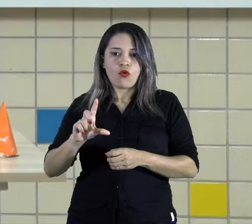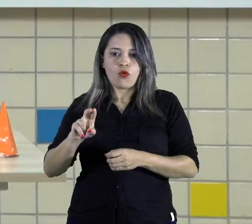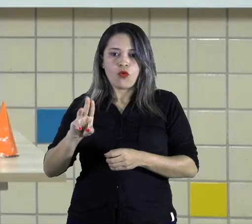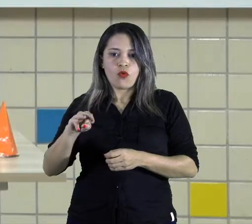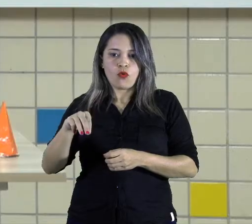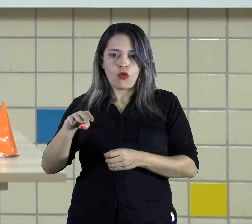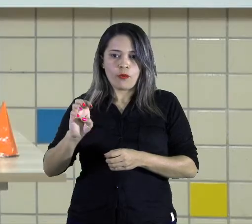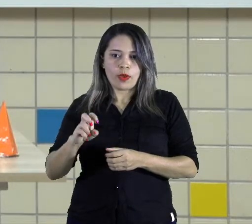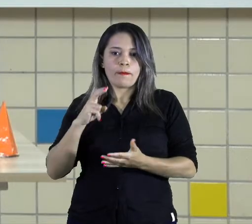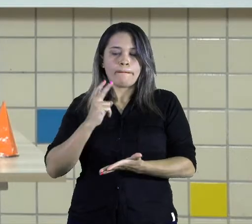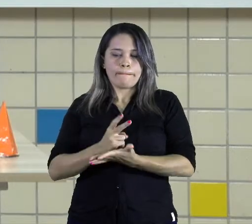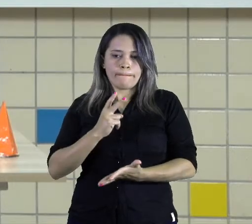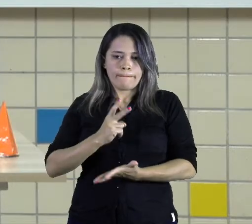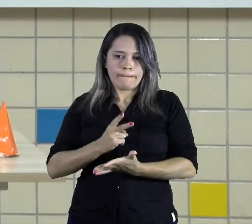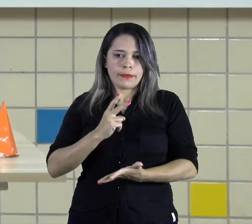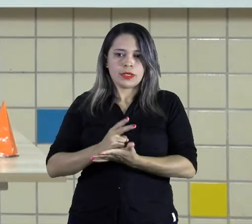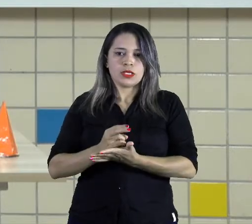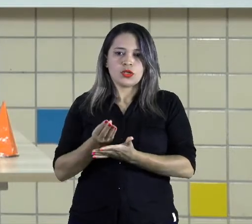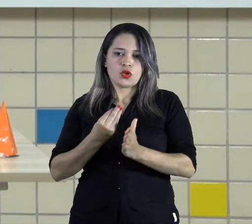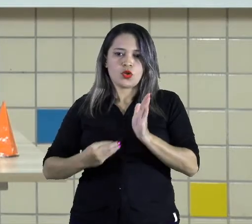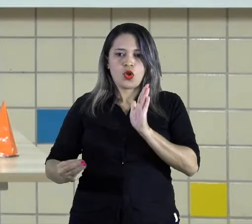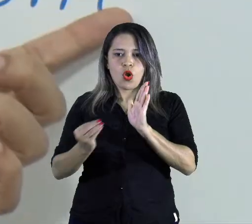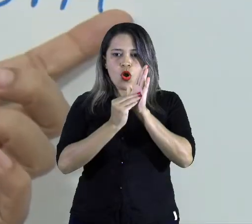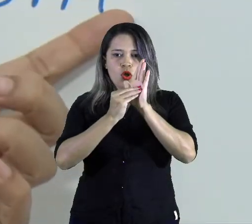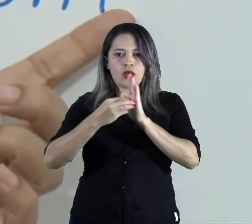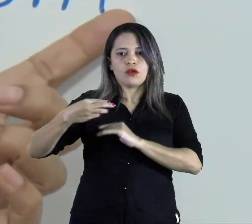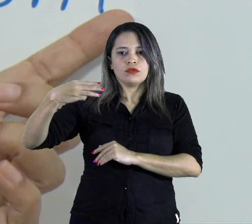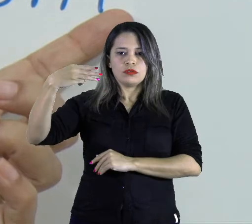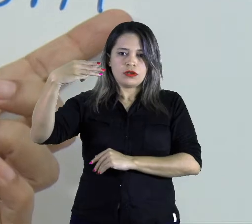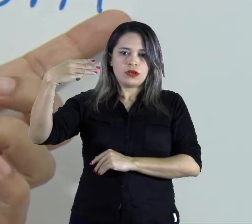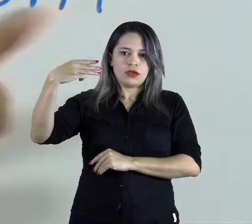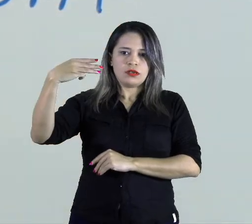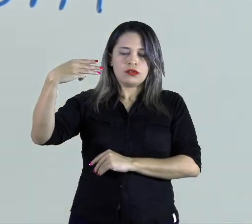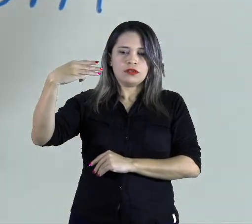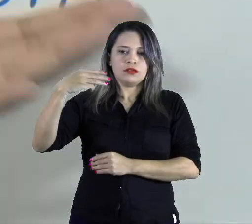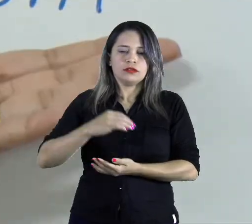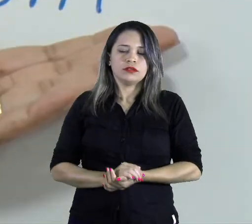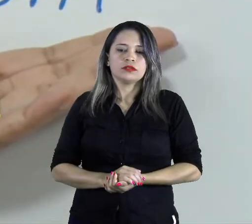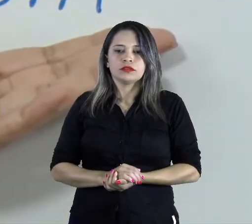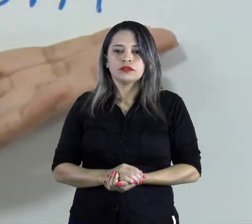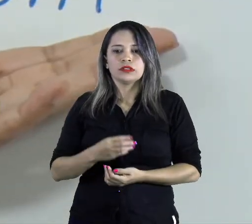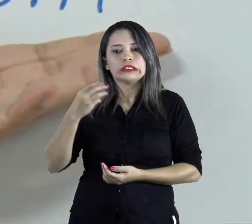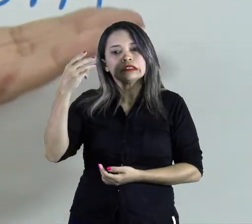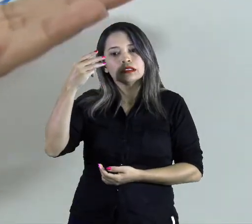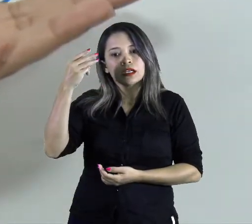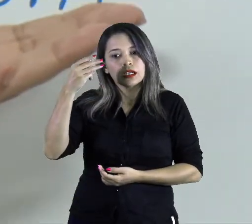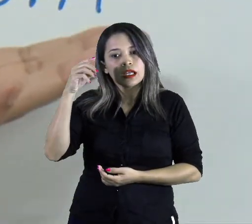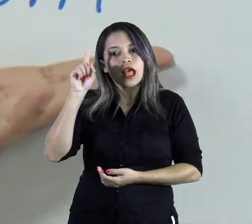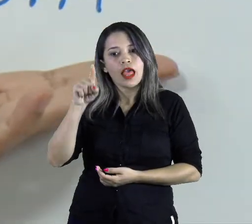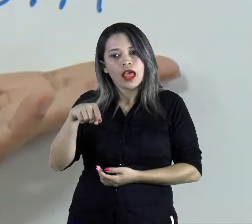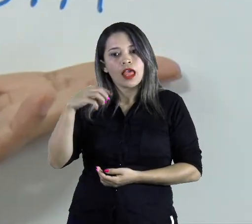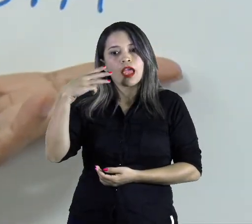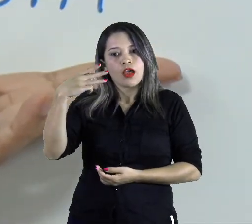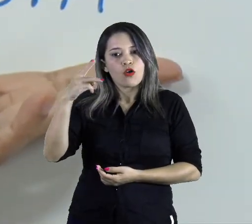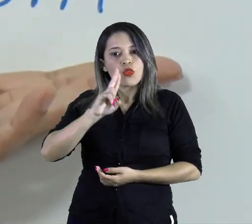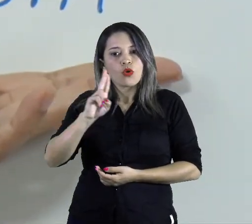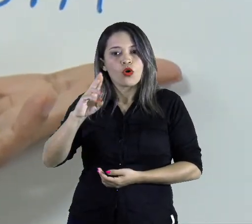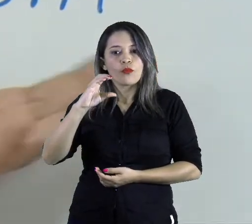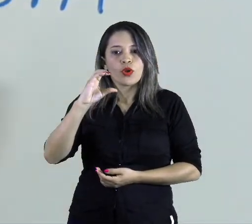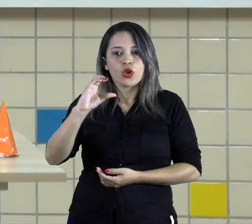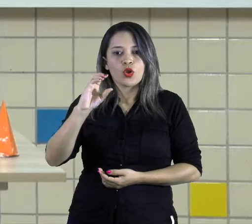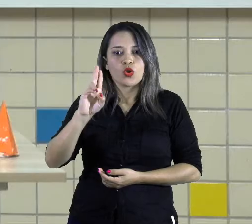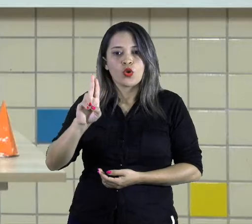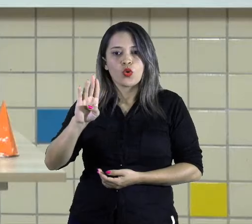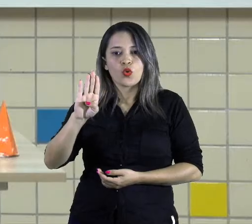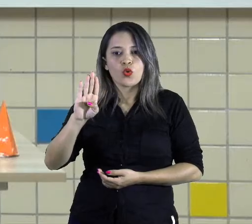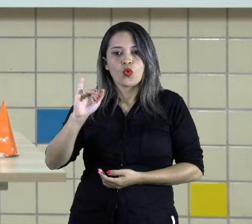eu tenho que colocar sempre esse 3zinho aqui em cima, que a nomenclatura dele é cúbicos,